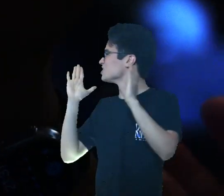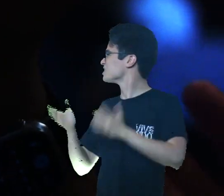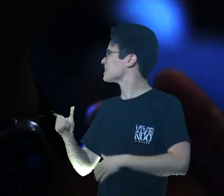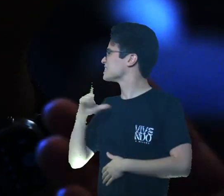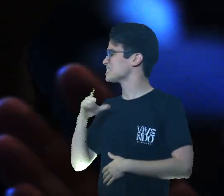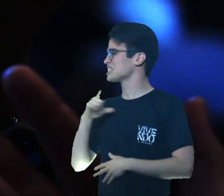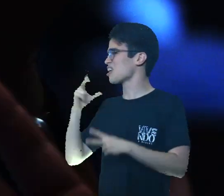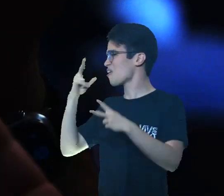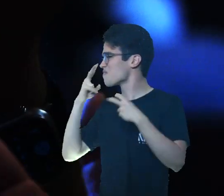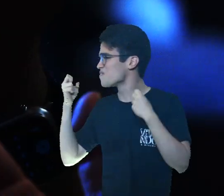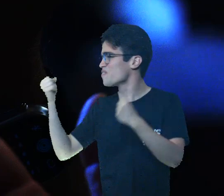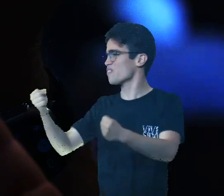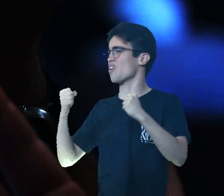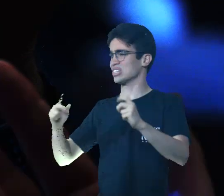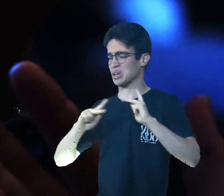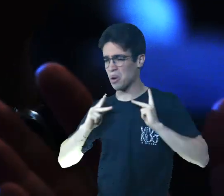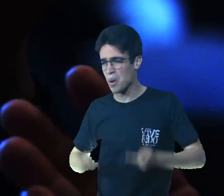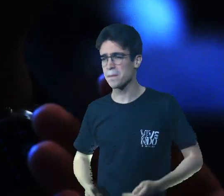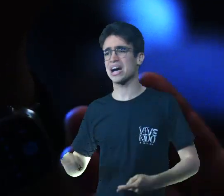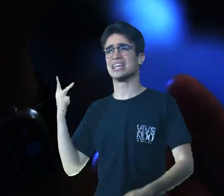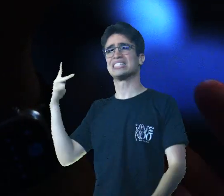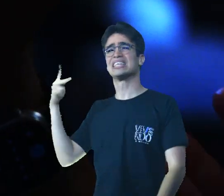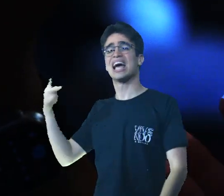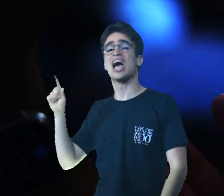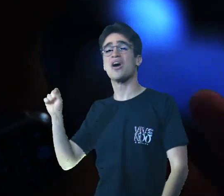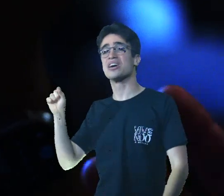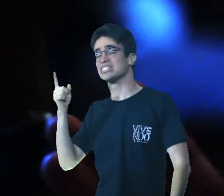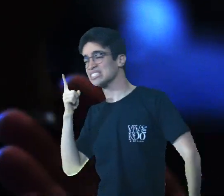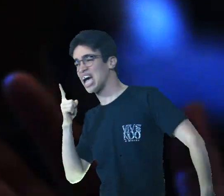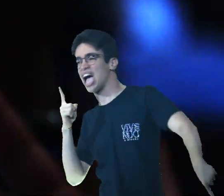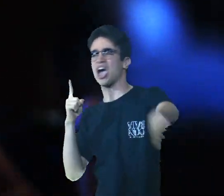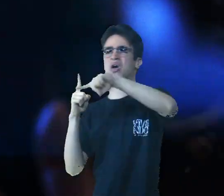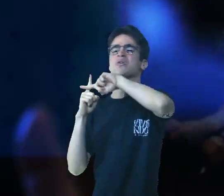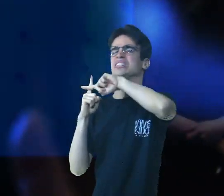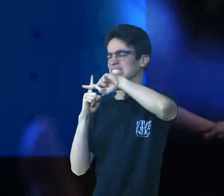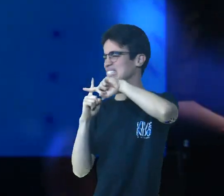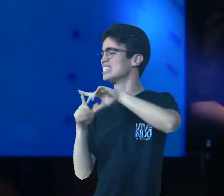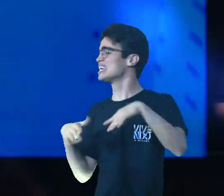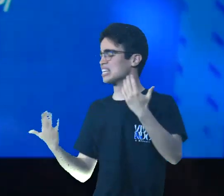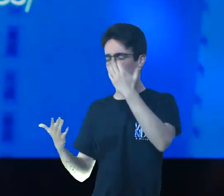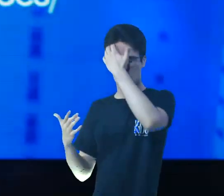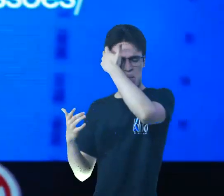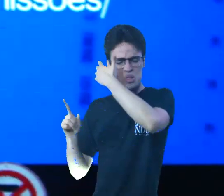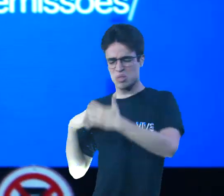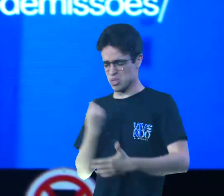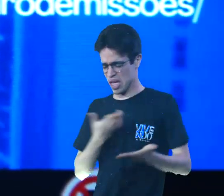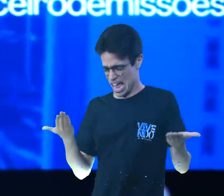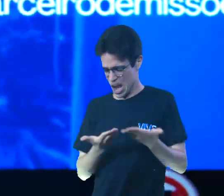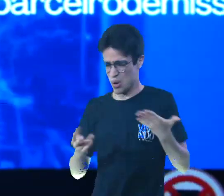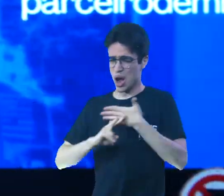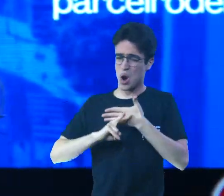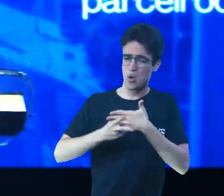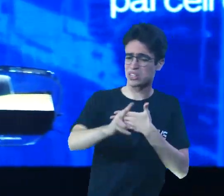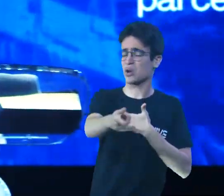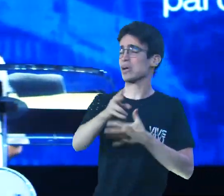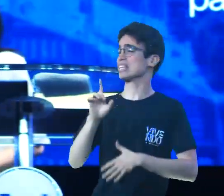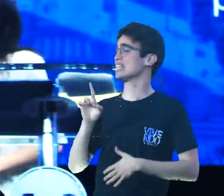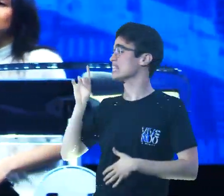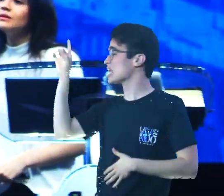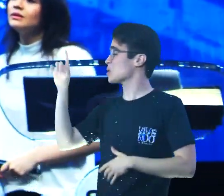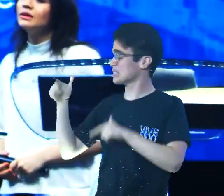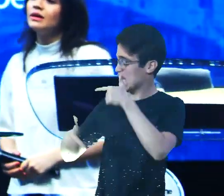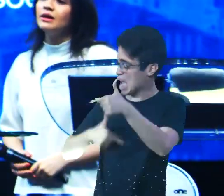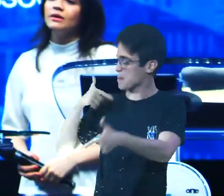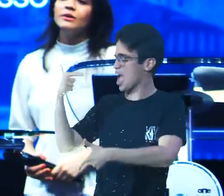sua força humana, divina, na cruz do Calvário. E nós somos o resultado do seu trabalho